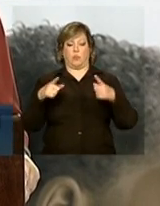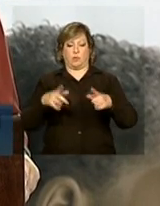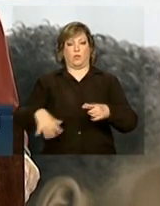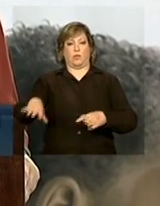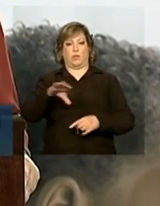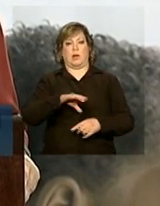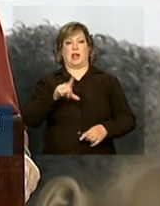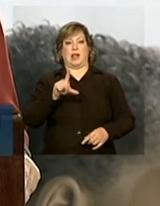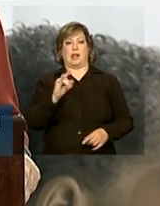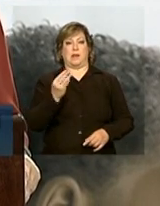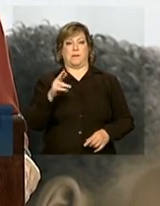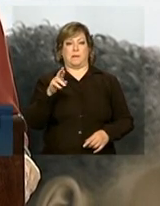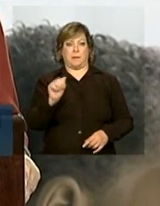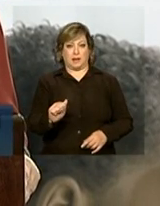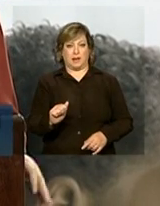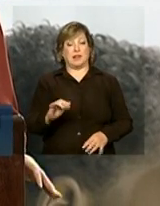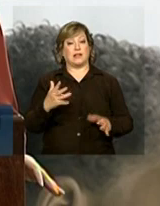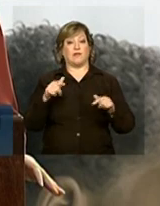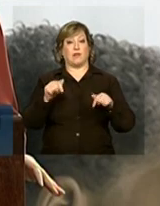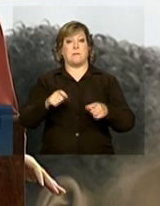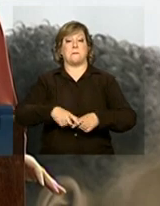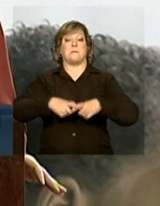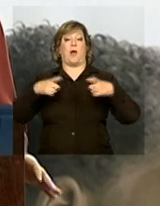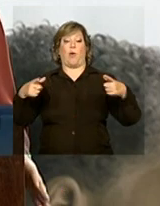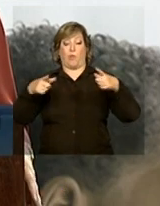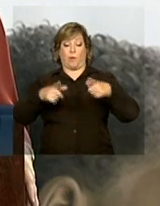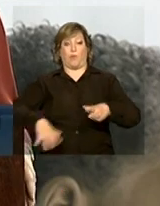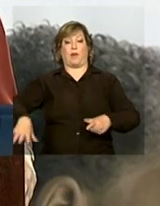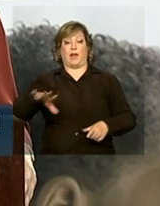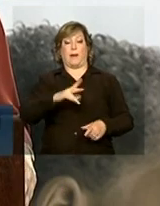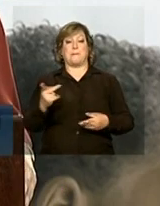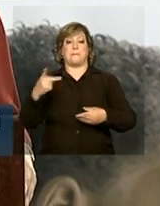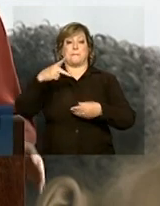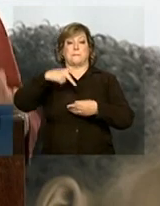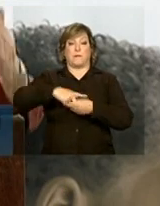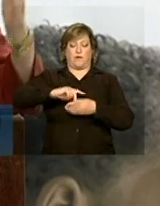talvez o maior campo de petróleo